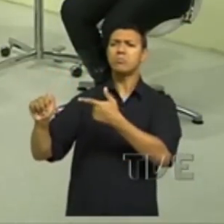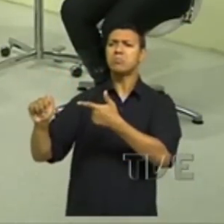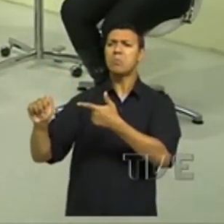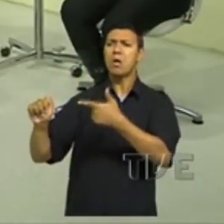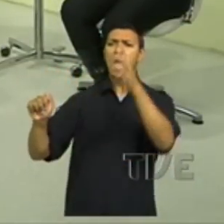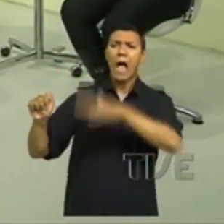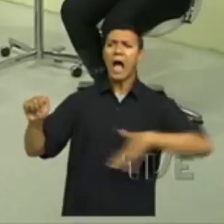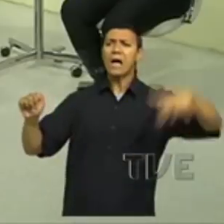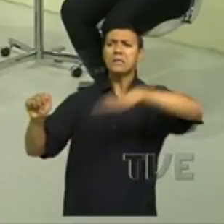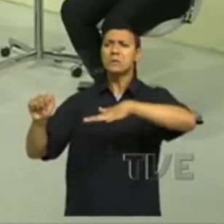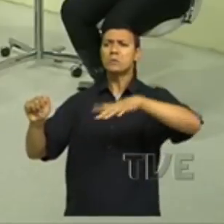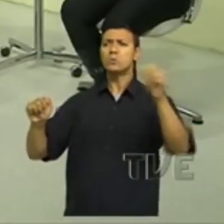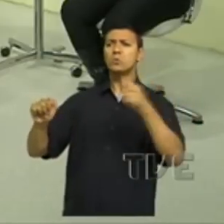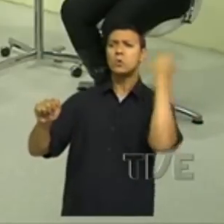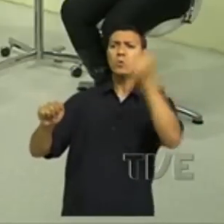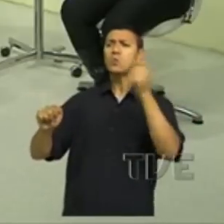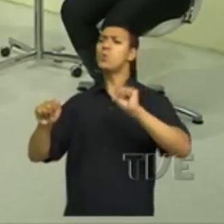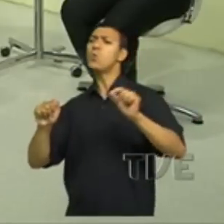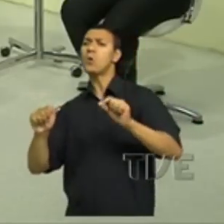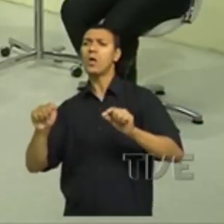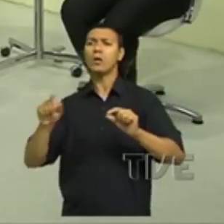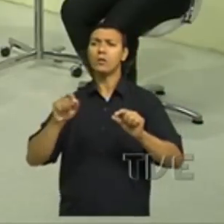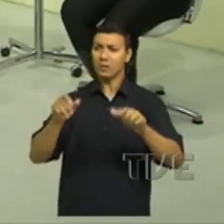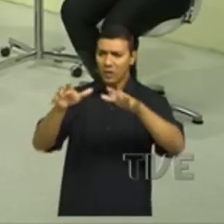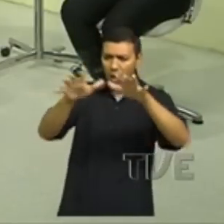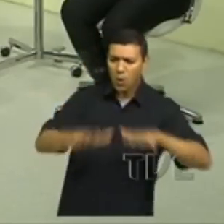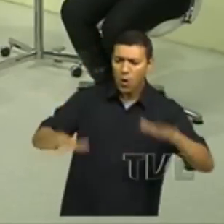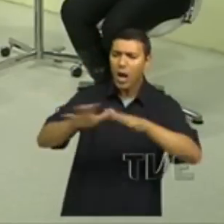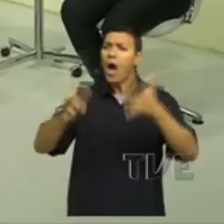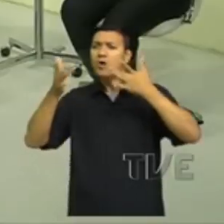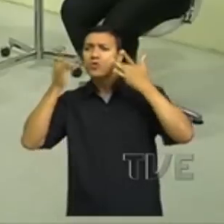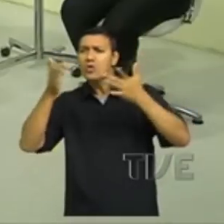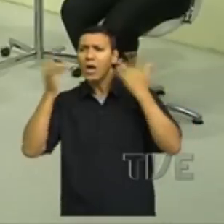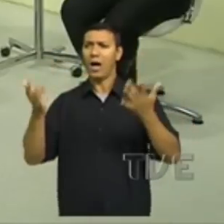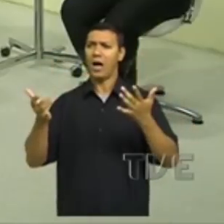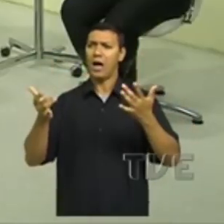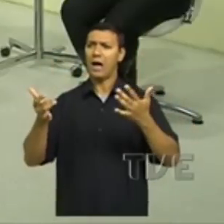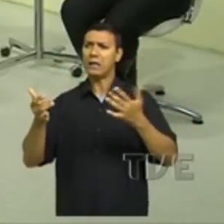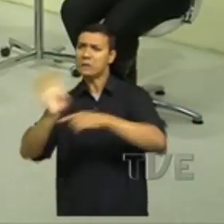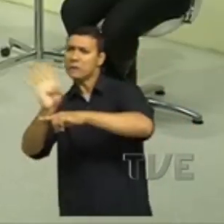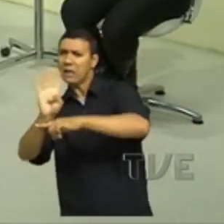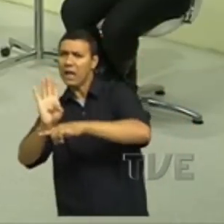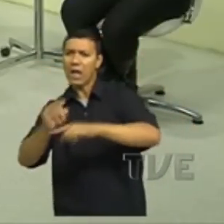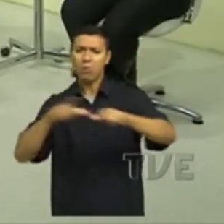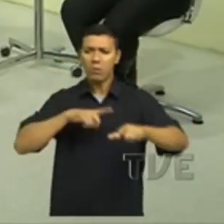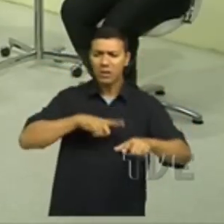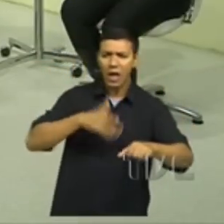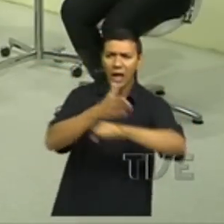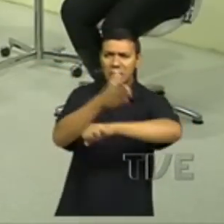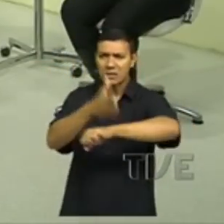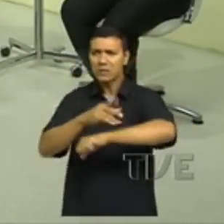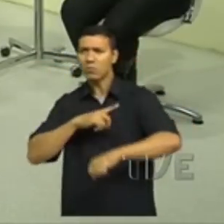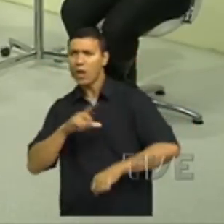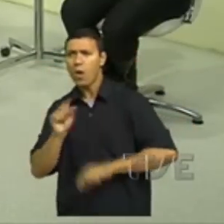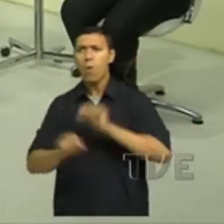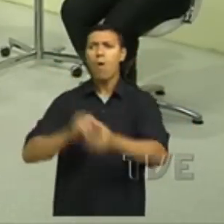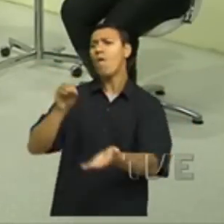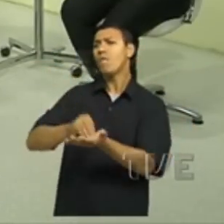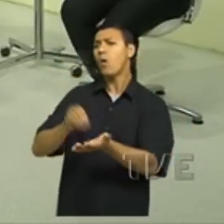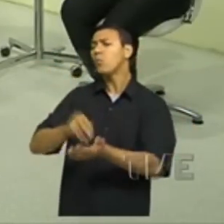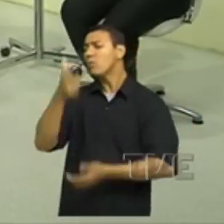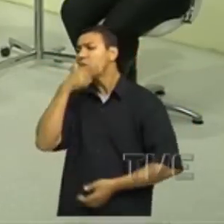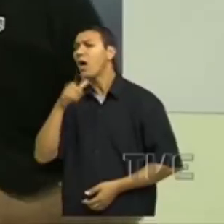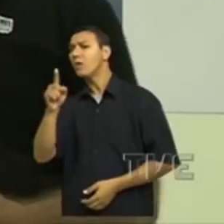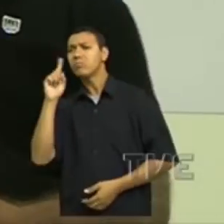Grande do Sul hoje? Existem muitos espaços, teatros, salas de cinema realizando esse tipo de evento, ainda é algo bastante